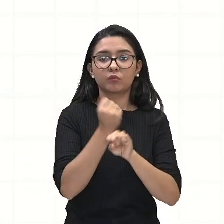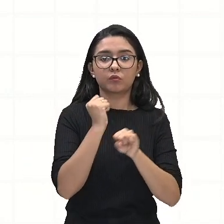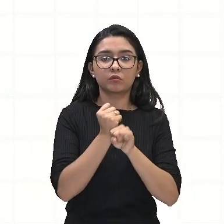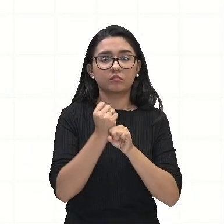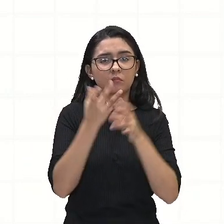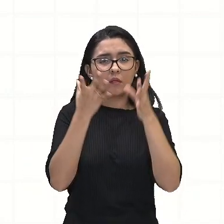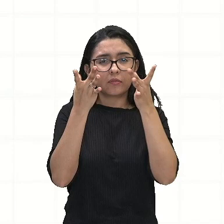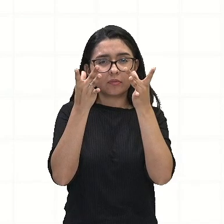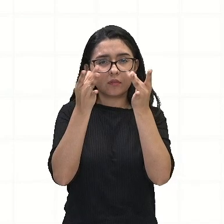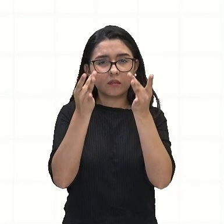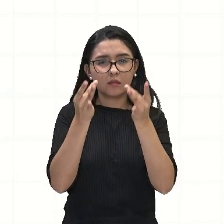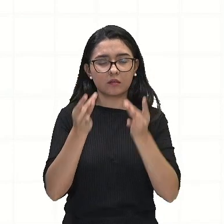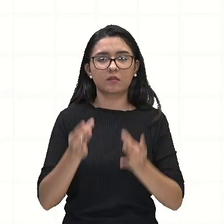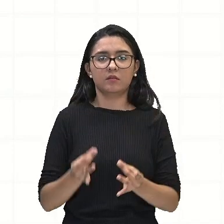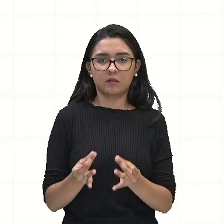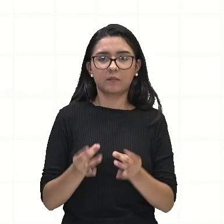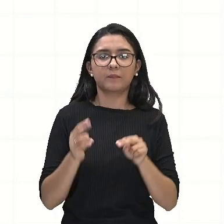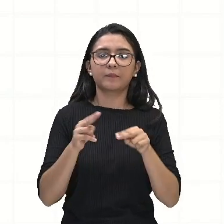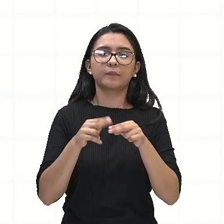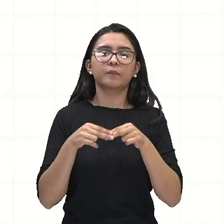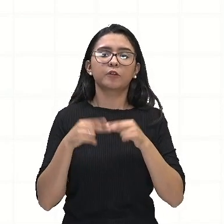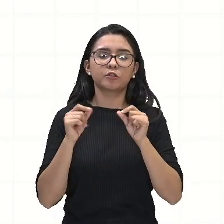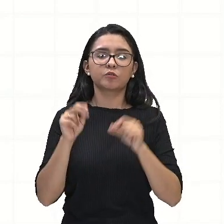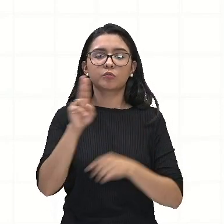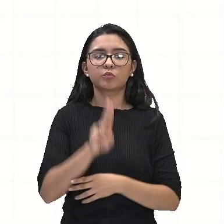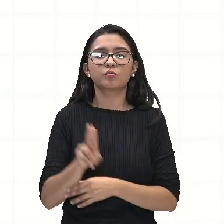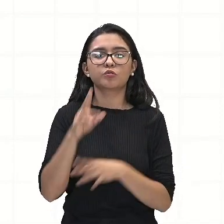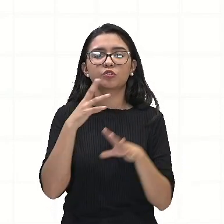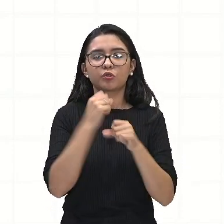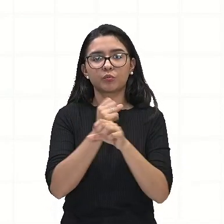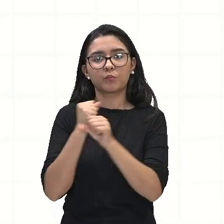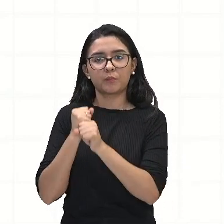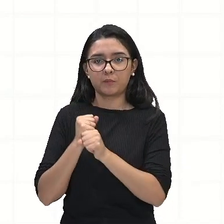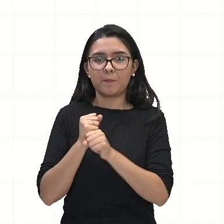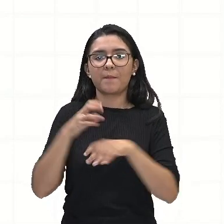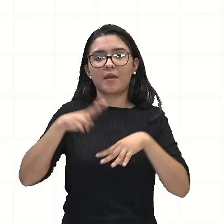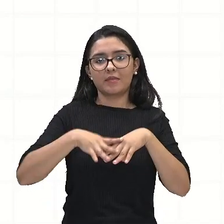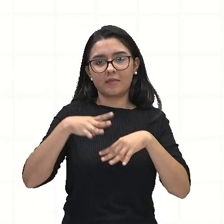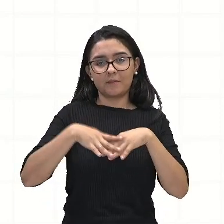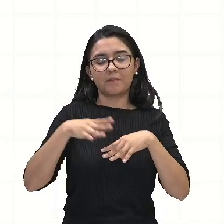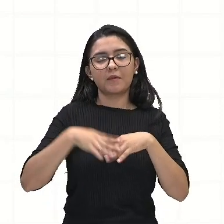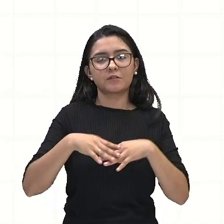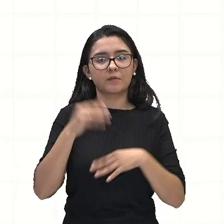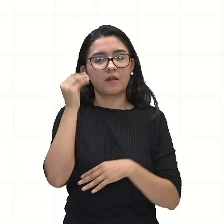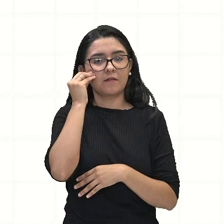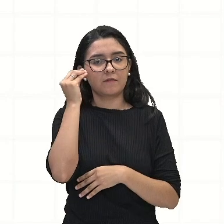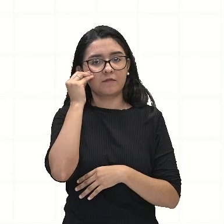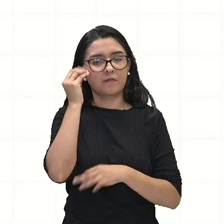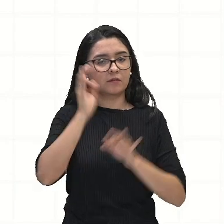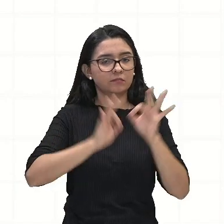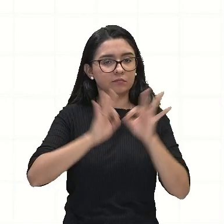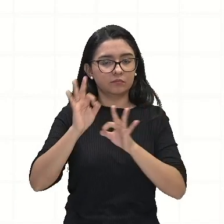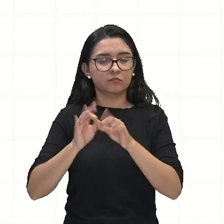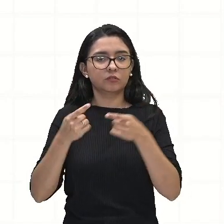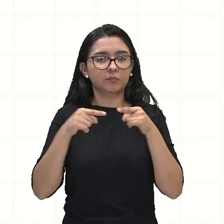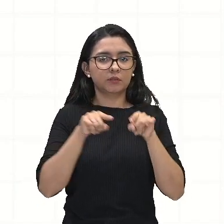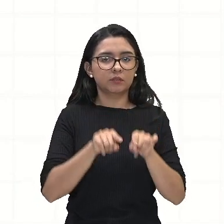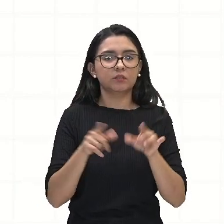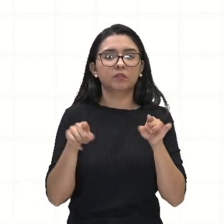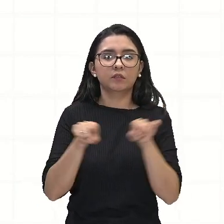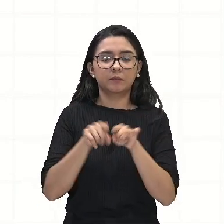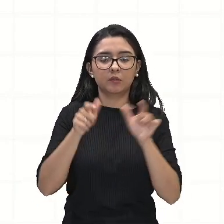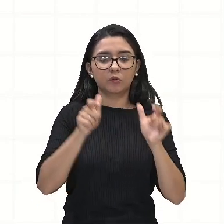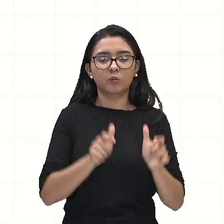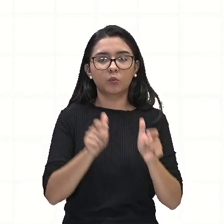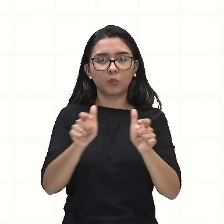mínimos detalhes e por isso aqui o uso de cálculos matemáticos para poder verificar aí a questão da simetria e também